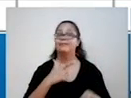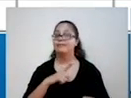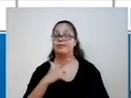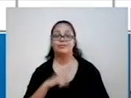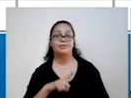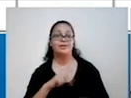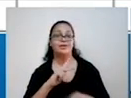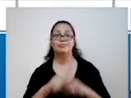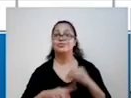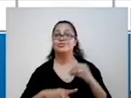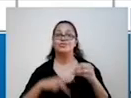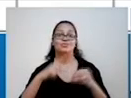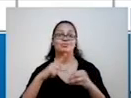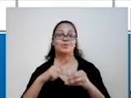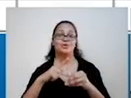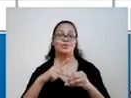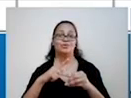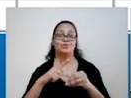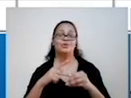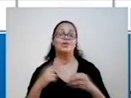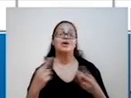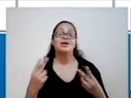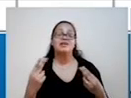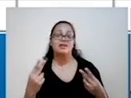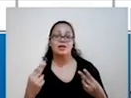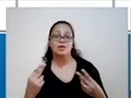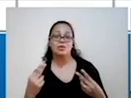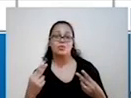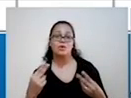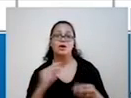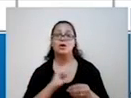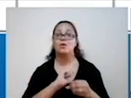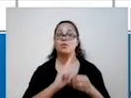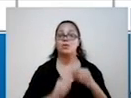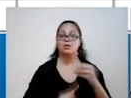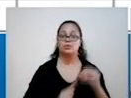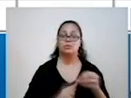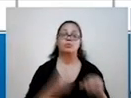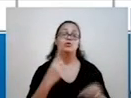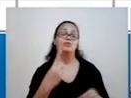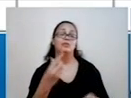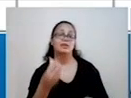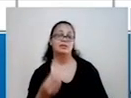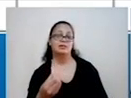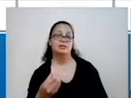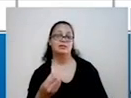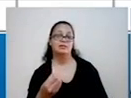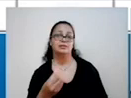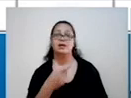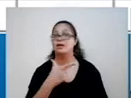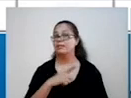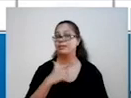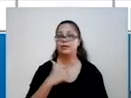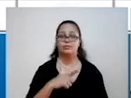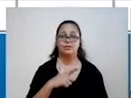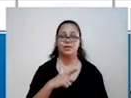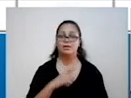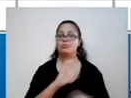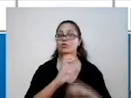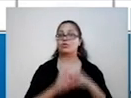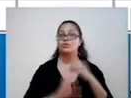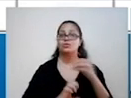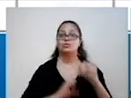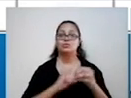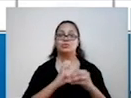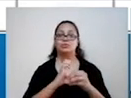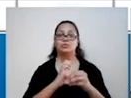prótons. Prótons é igual ao número atômico, que é 16. Não temos também o número de massa, que seria a